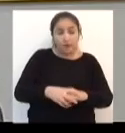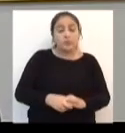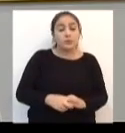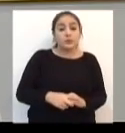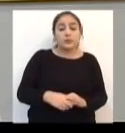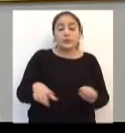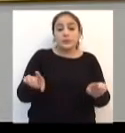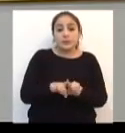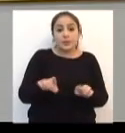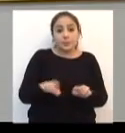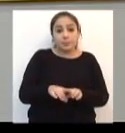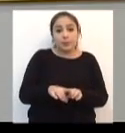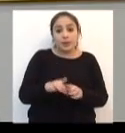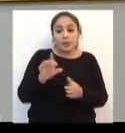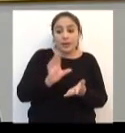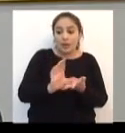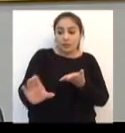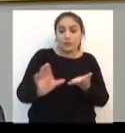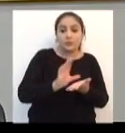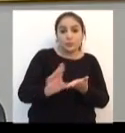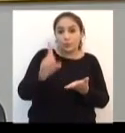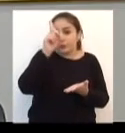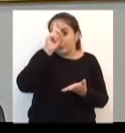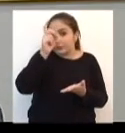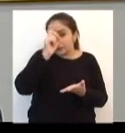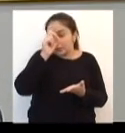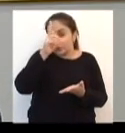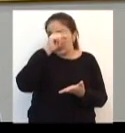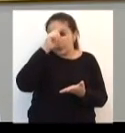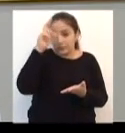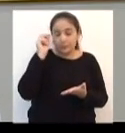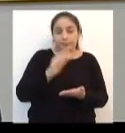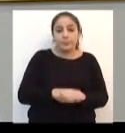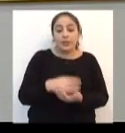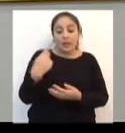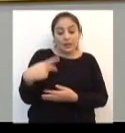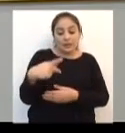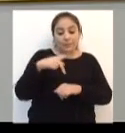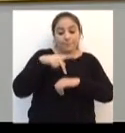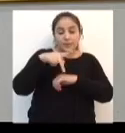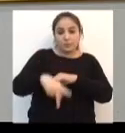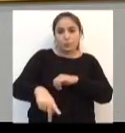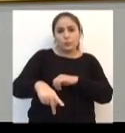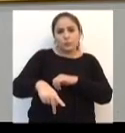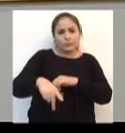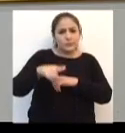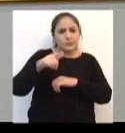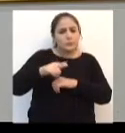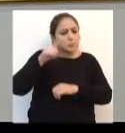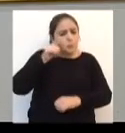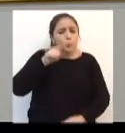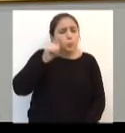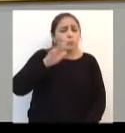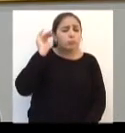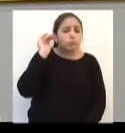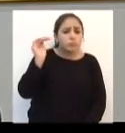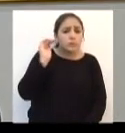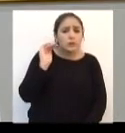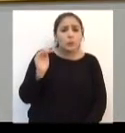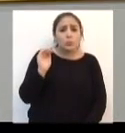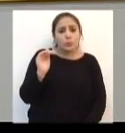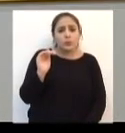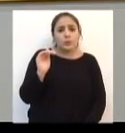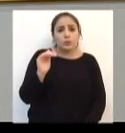as entidades hospitalares e para os municípios. O município de Passo Fundo vem navegando de forma tranquila durante